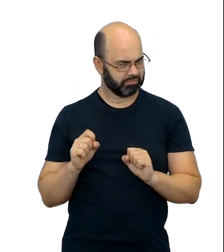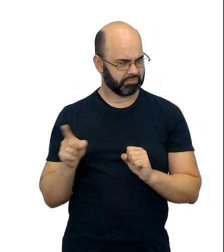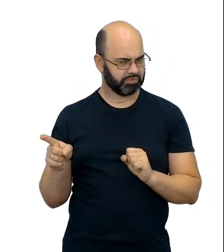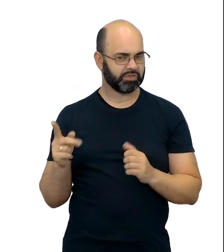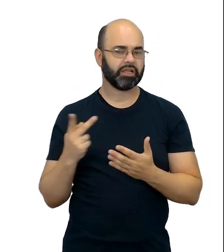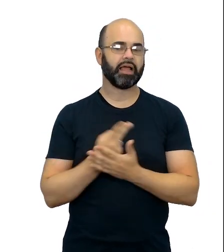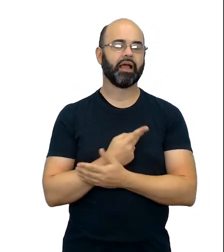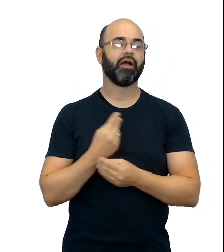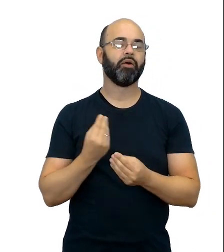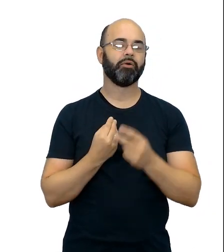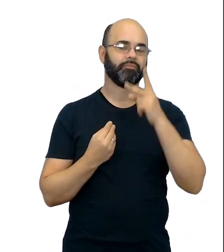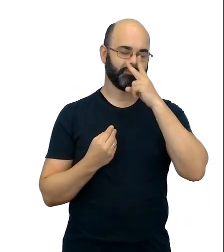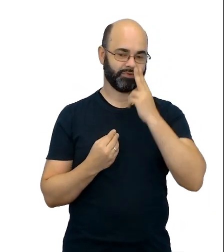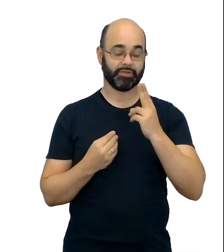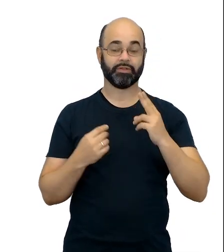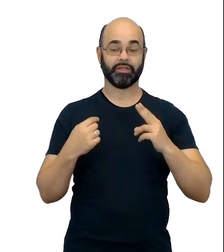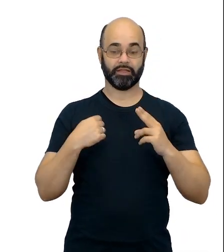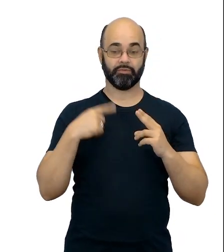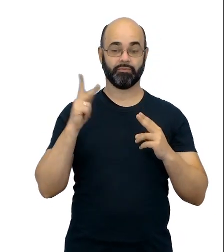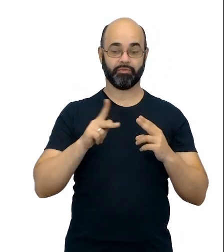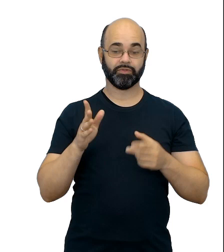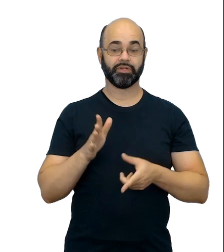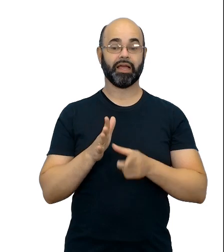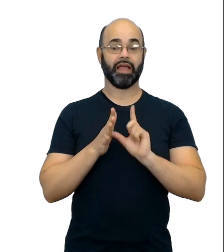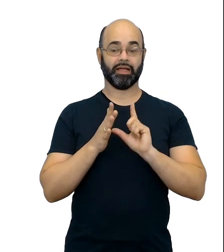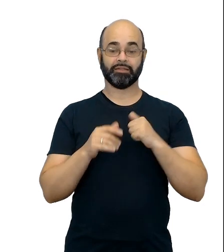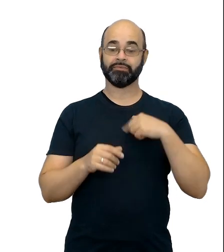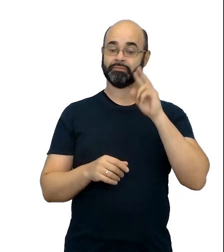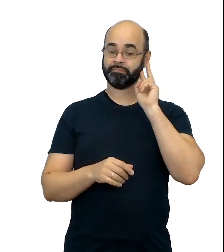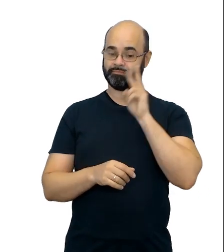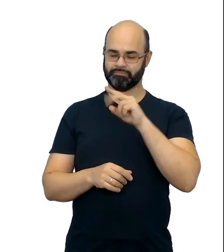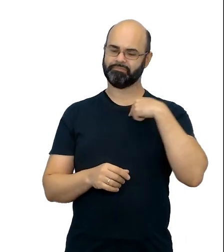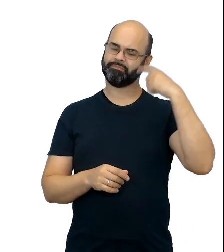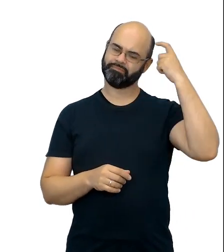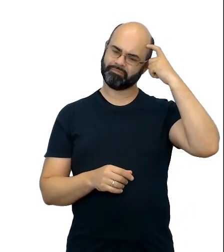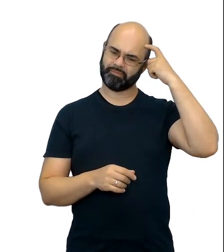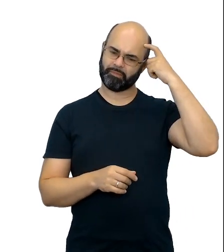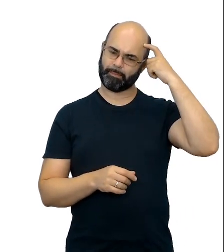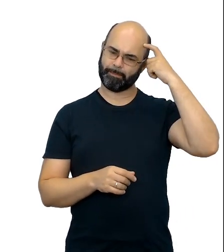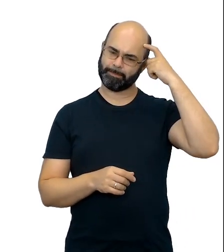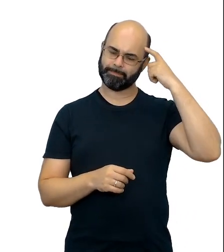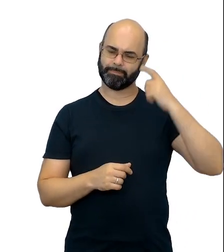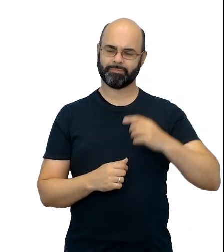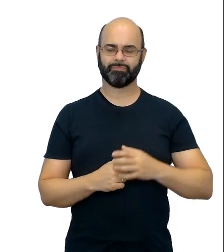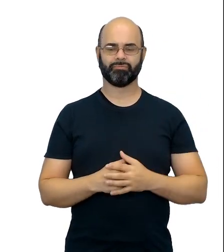olho para a atividade, já faço um levantamento, quais são os outros